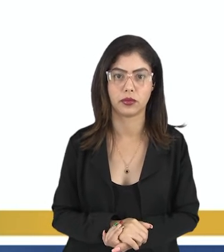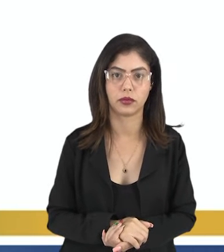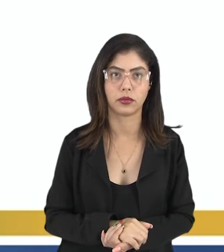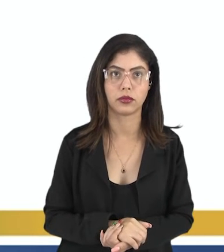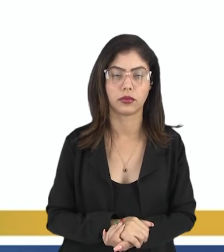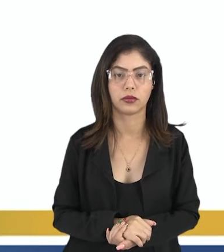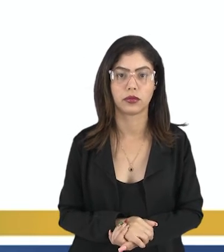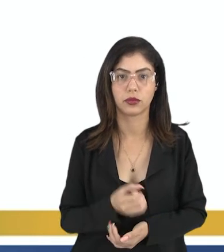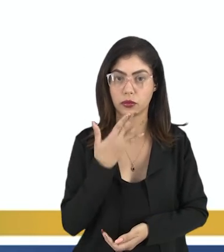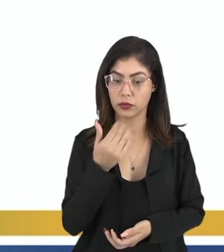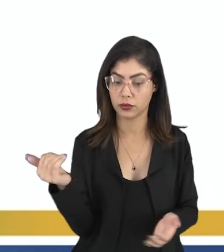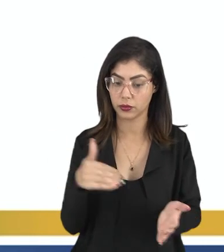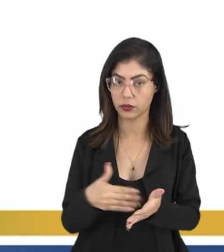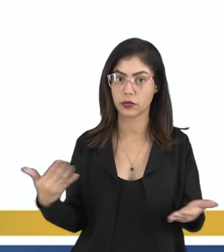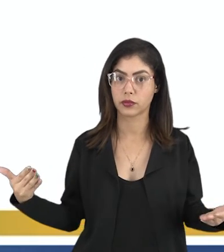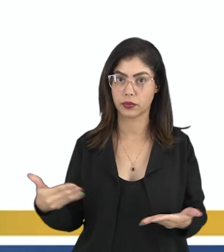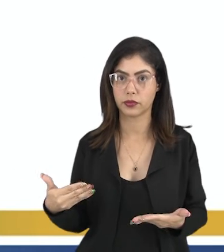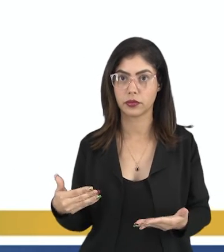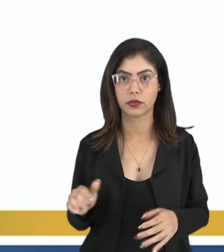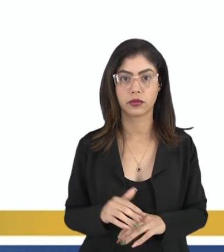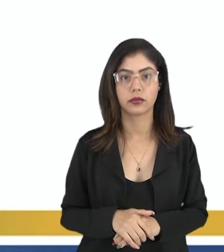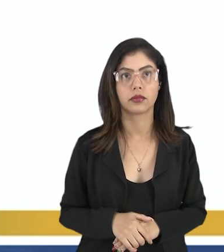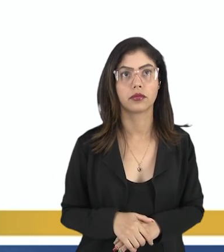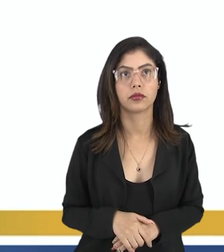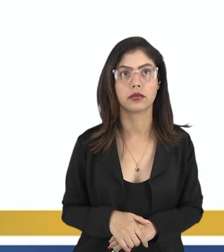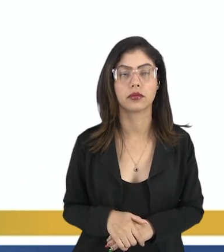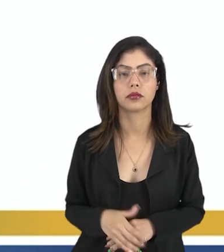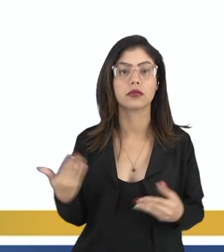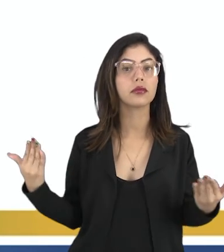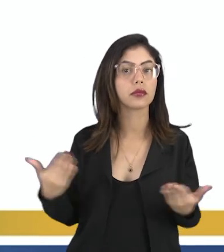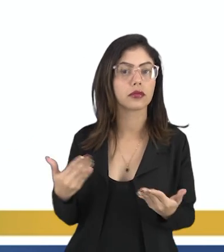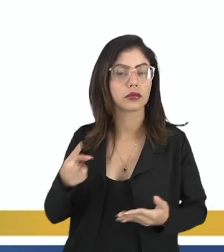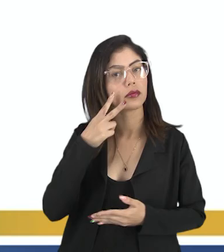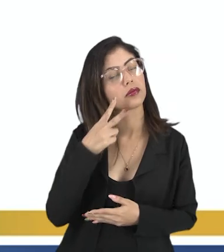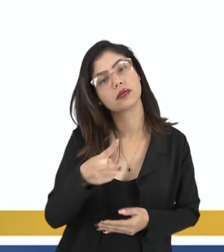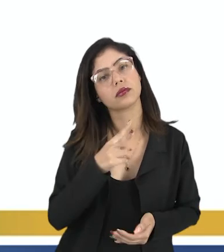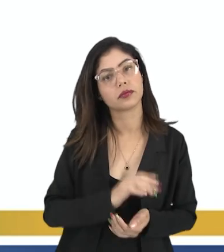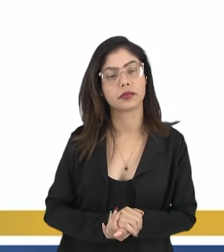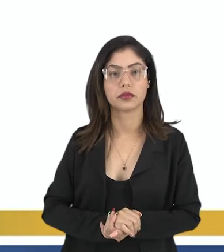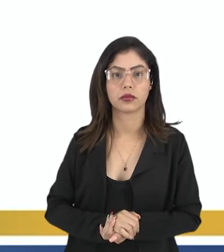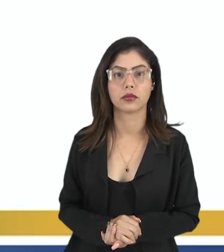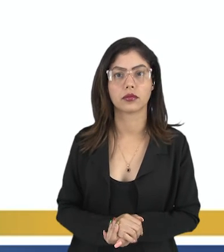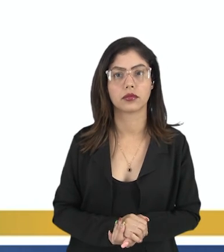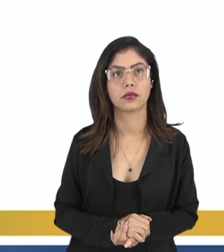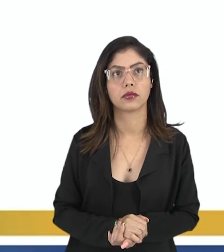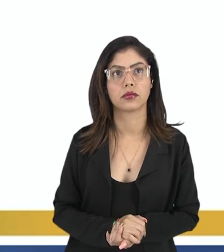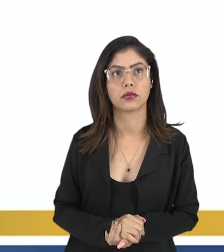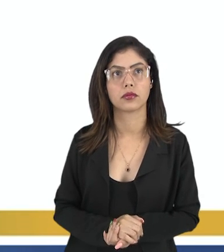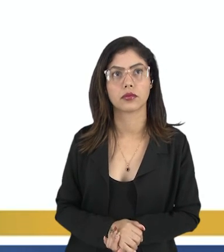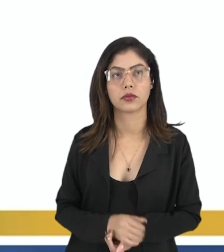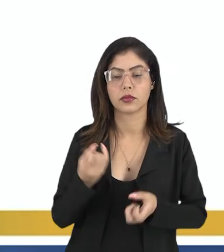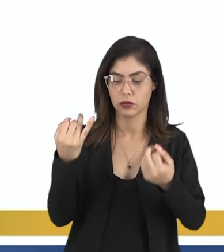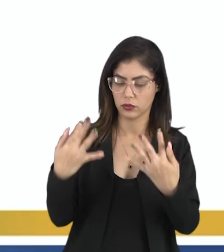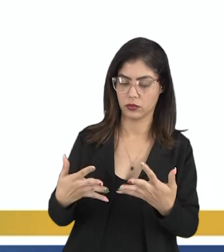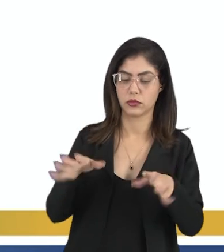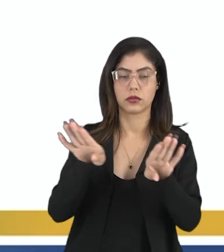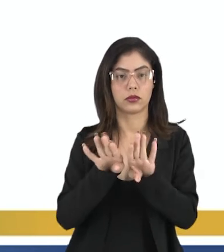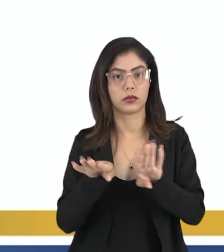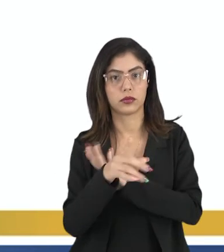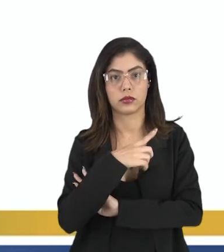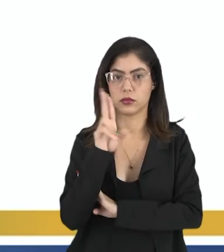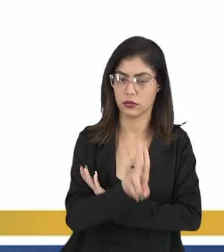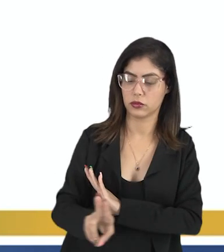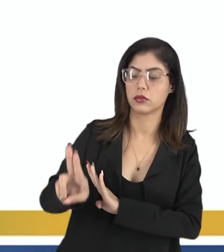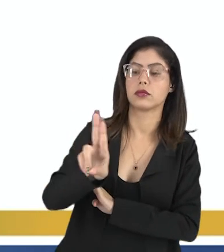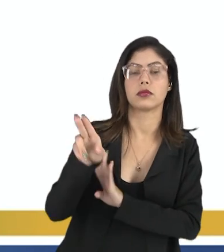42.448,32. Tudo bem até aqui? Gente, agora olha só a situação aqui se eu